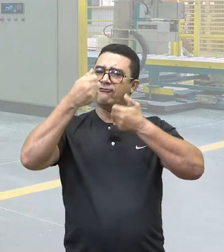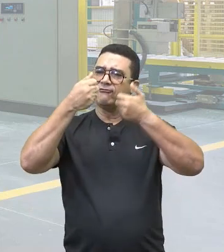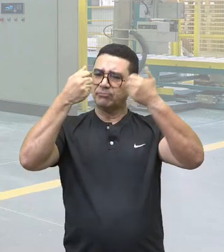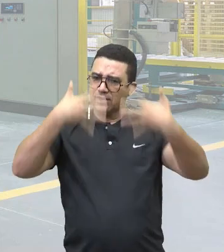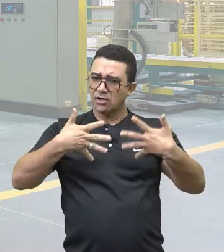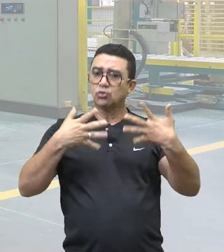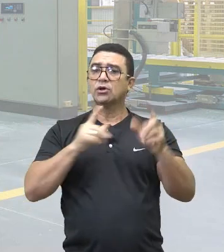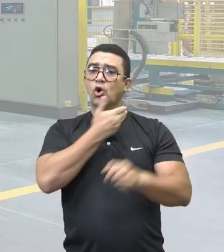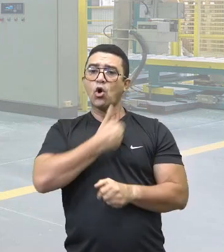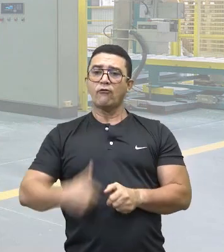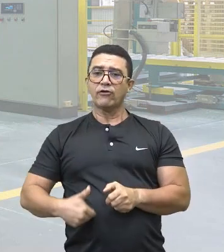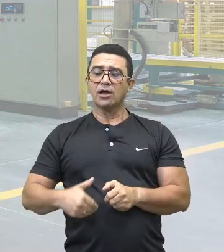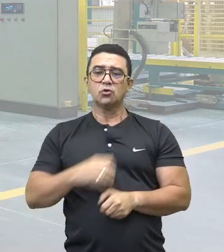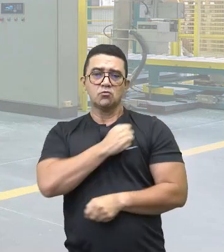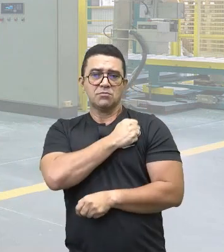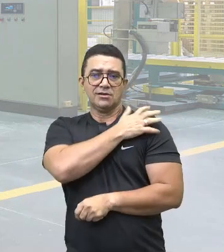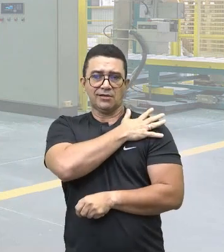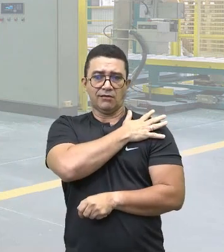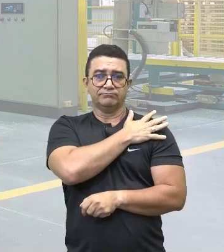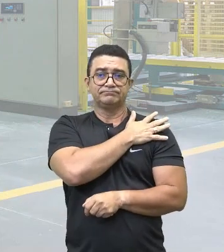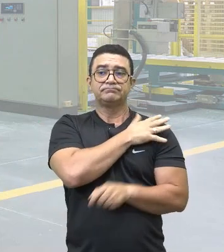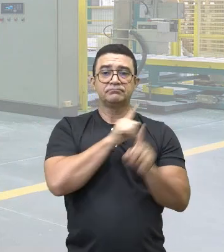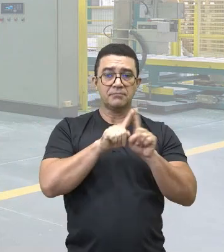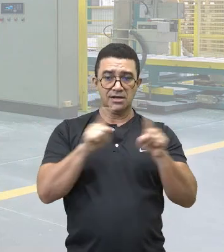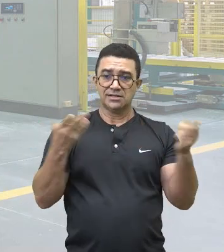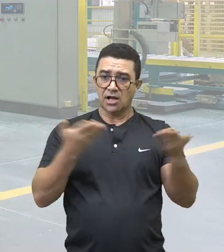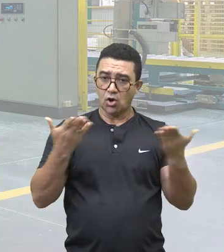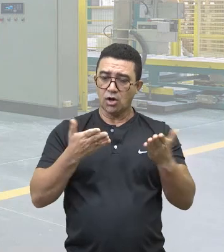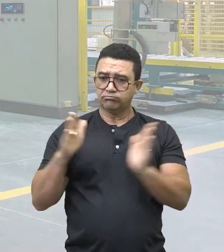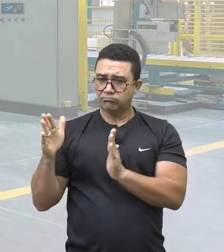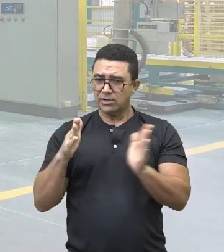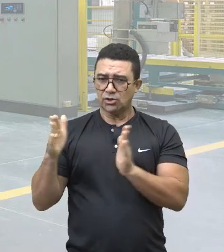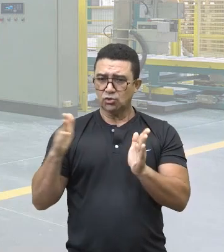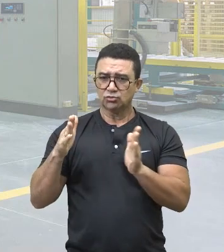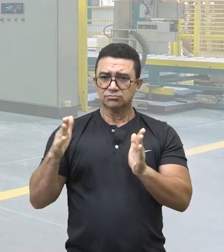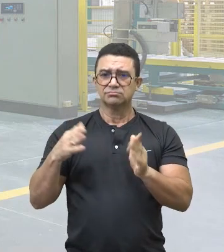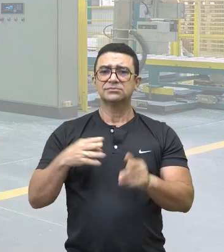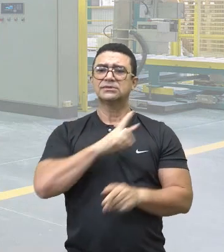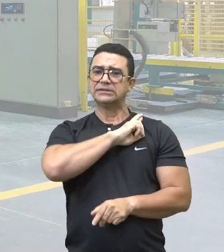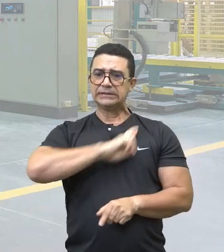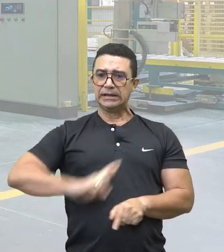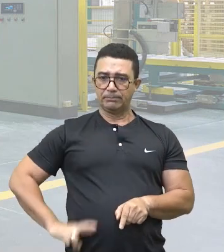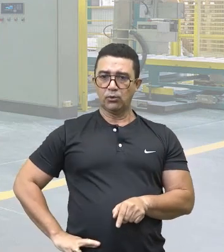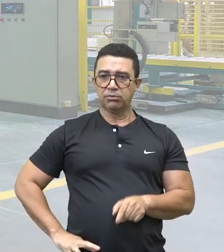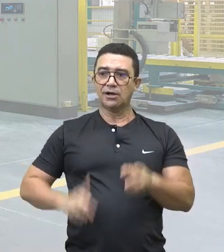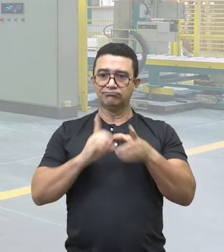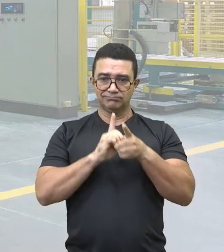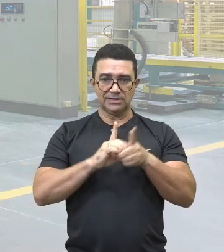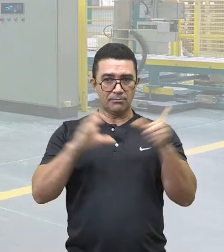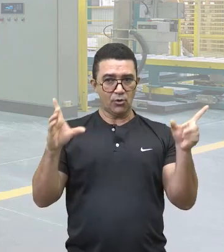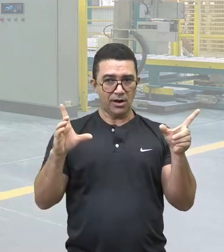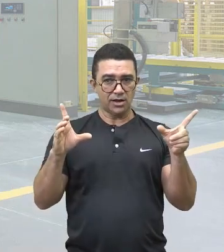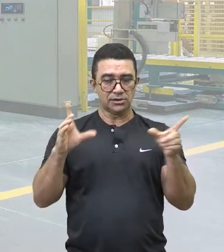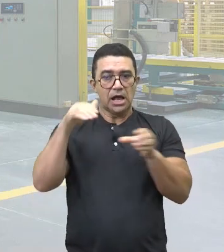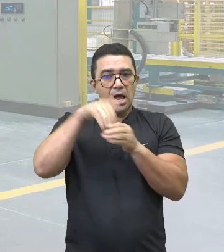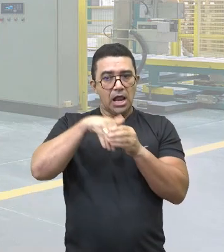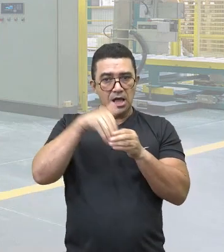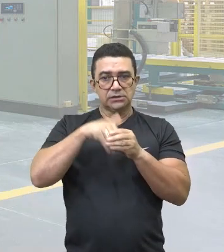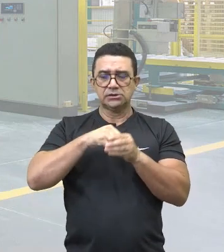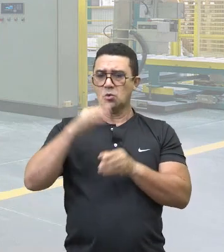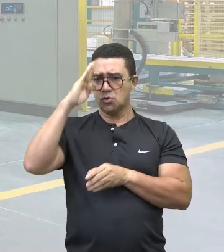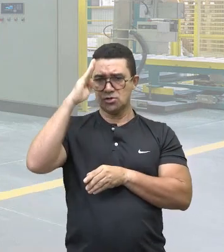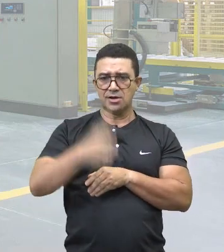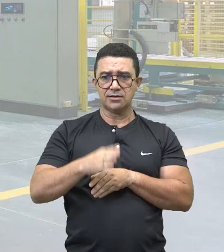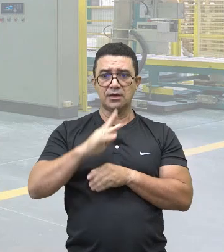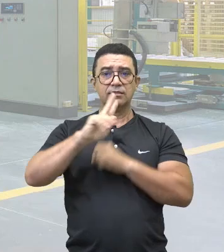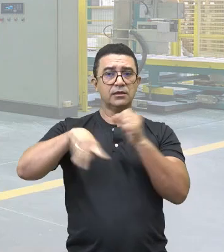de agora, pessoal, a gente vai falar sobre o período da República Democrática, né, no Brasil, né, com eleições diretas, após